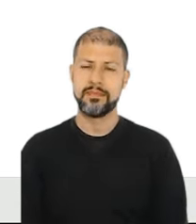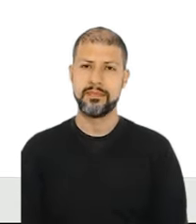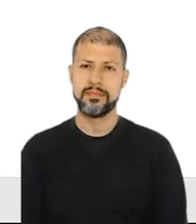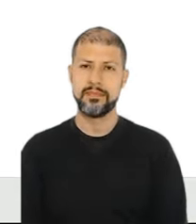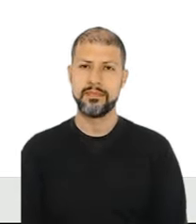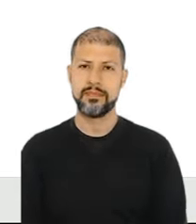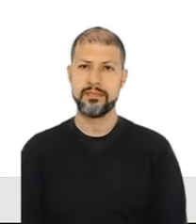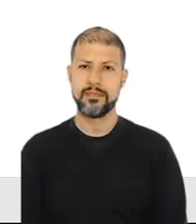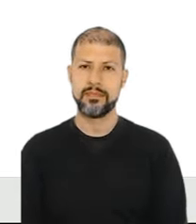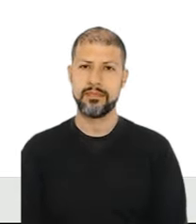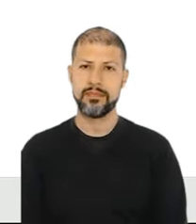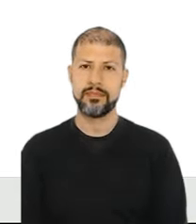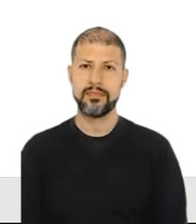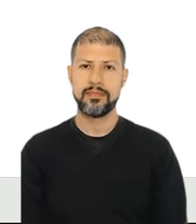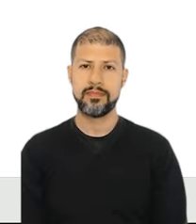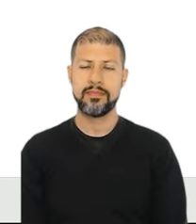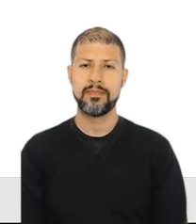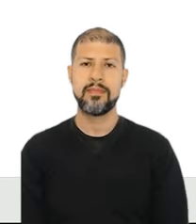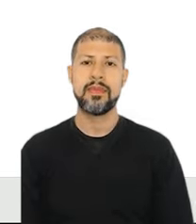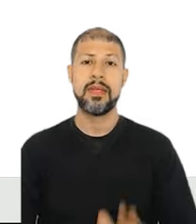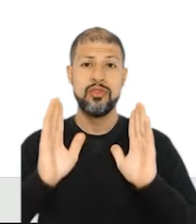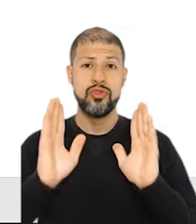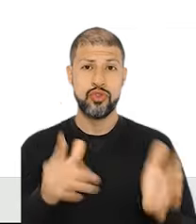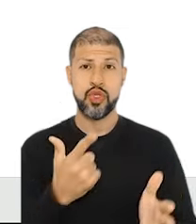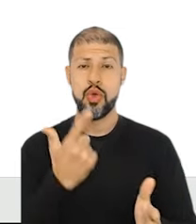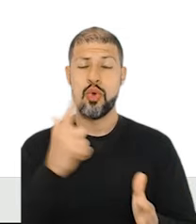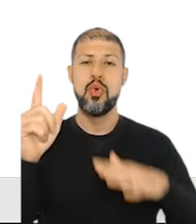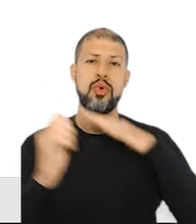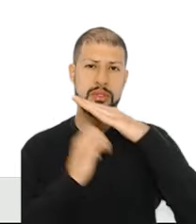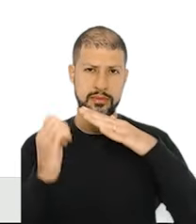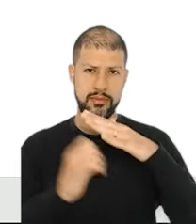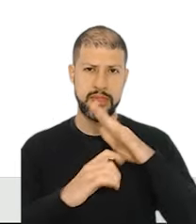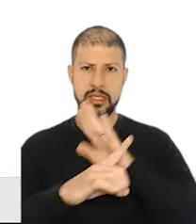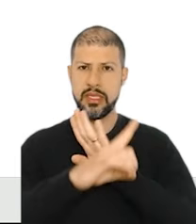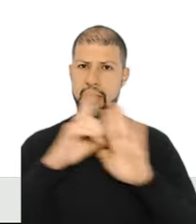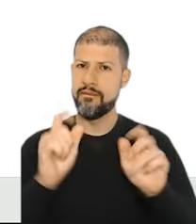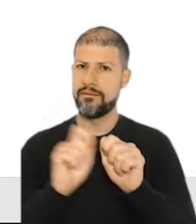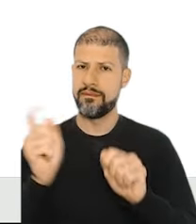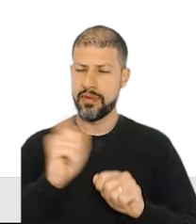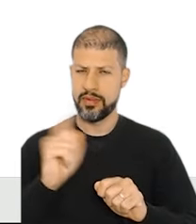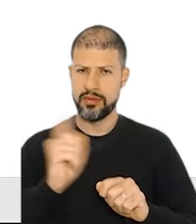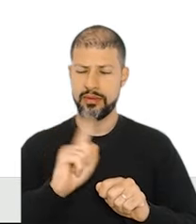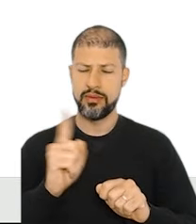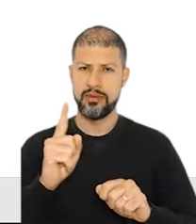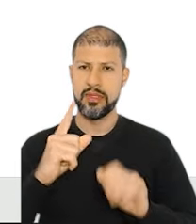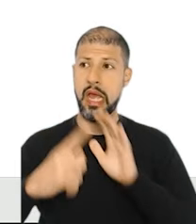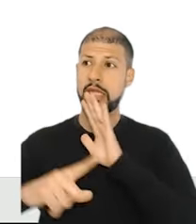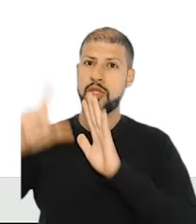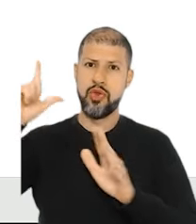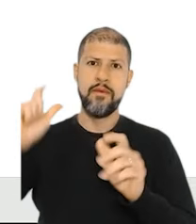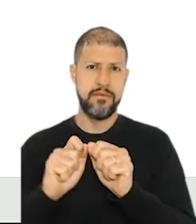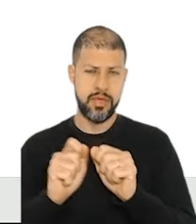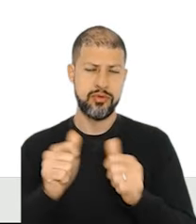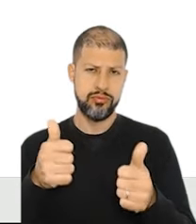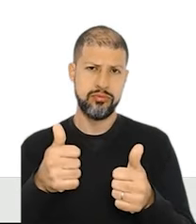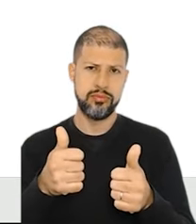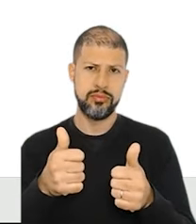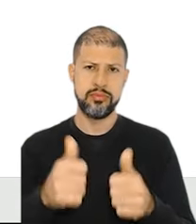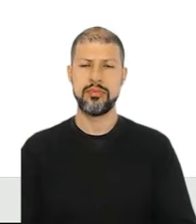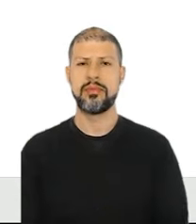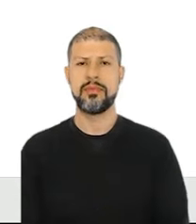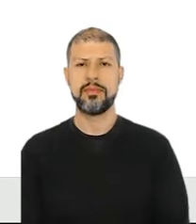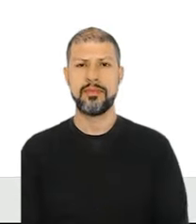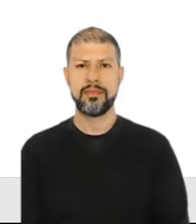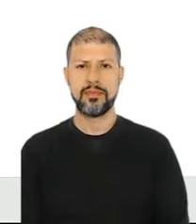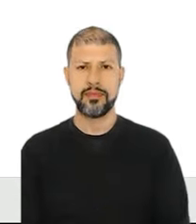passo aqui já é uma outra empresa que a Declaração ainda não foi feita porque a anterior já foi feita a declaração Então